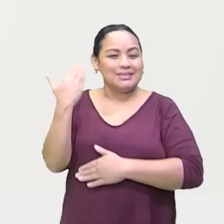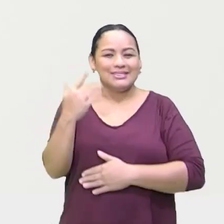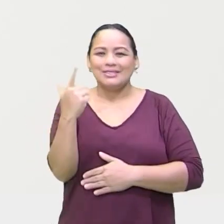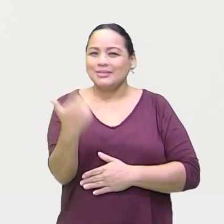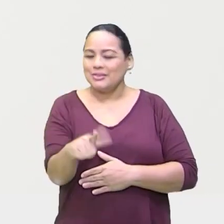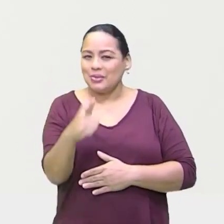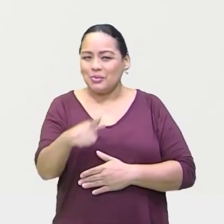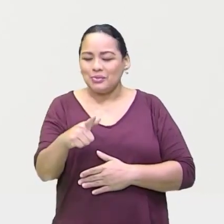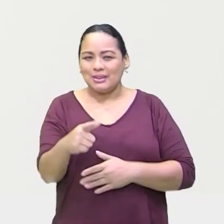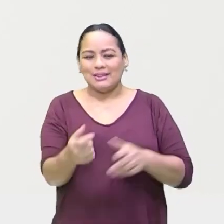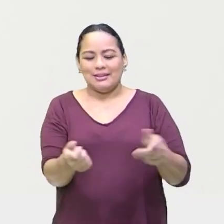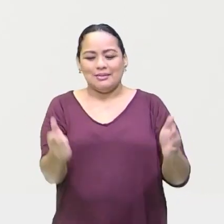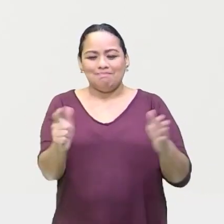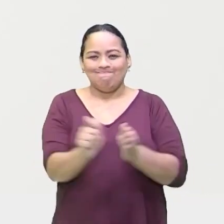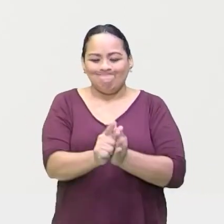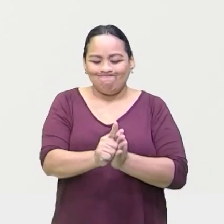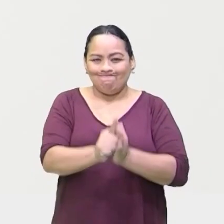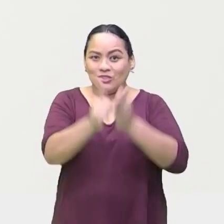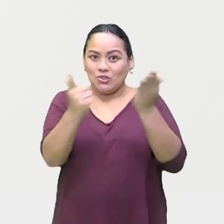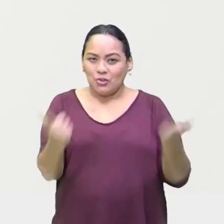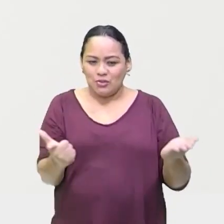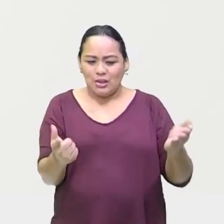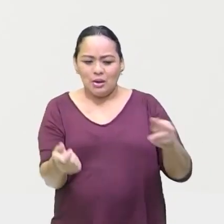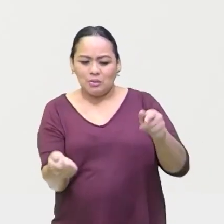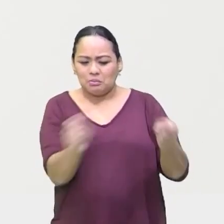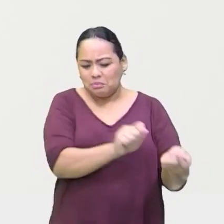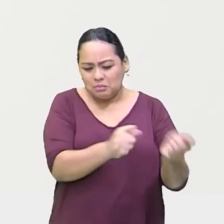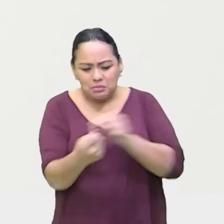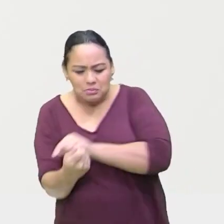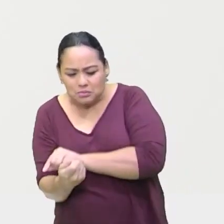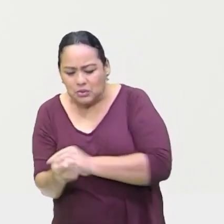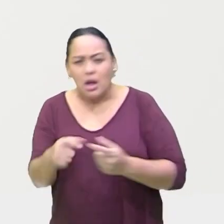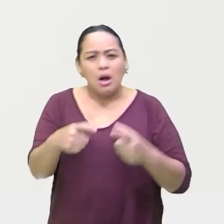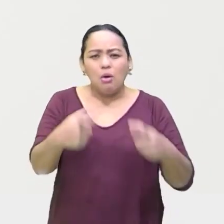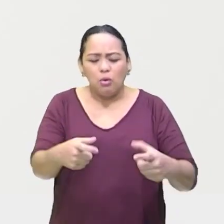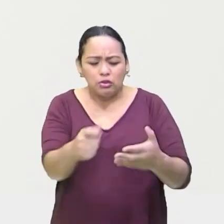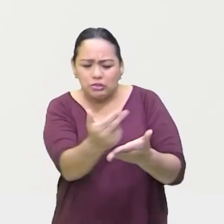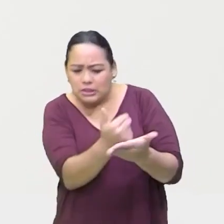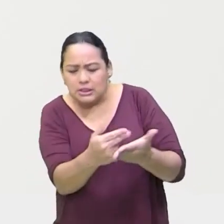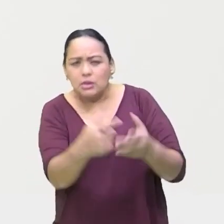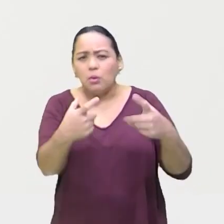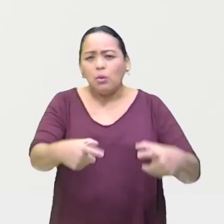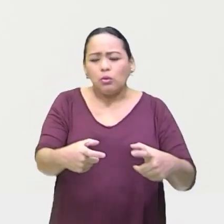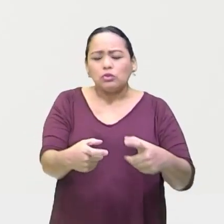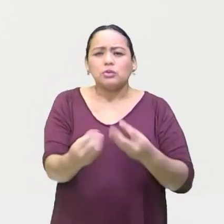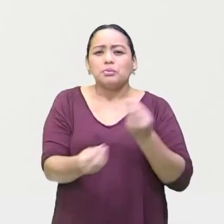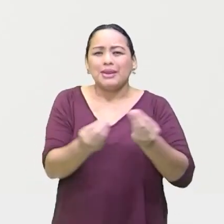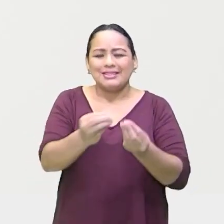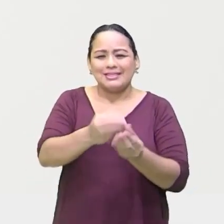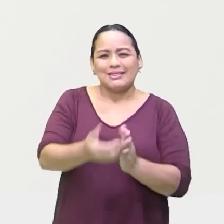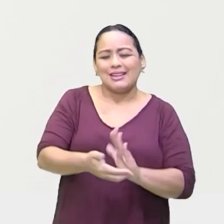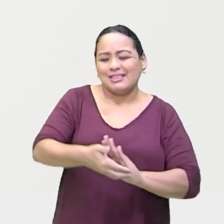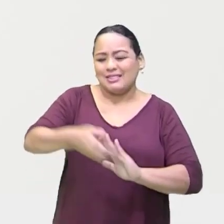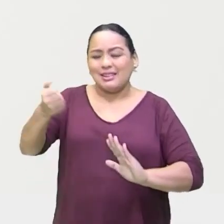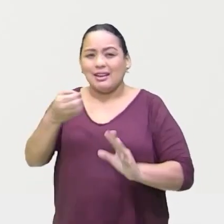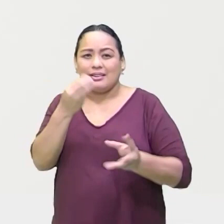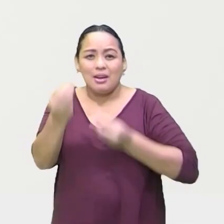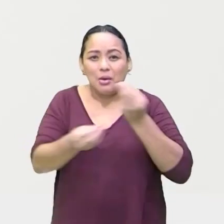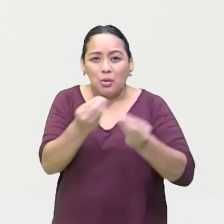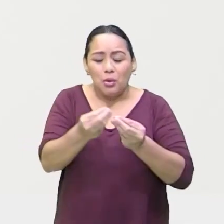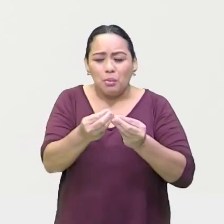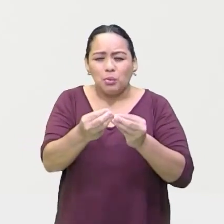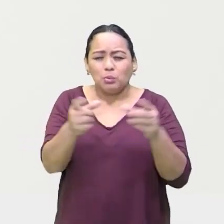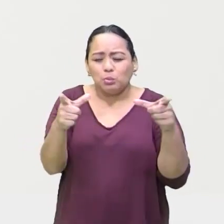não tinha espaço para as tirinhas, então ela foi usada, né, a tirinha de uma maneira para ocupar